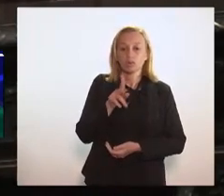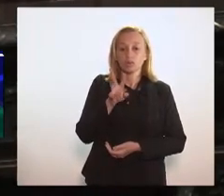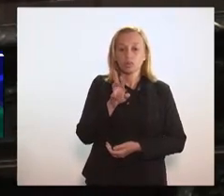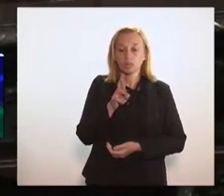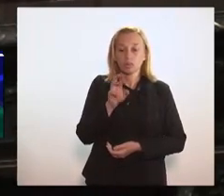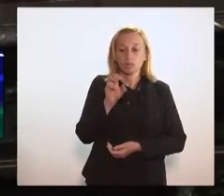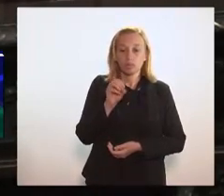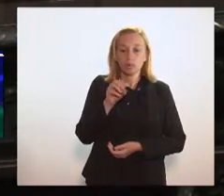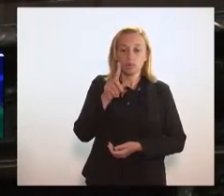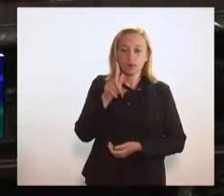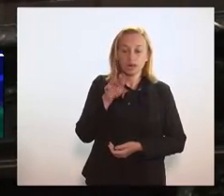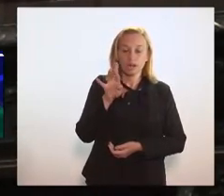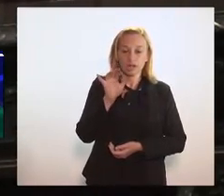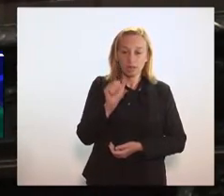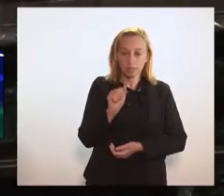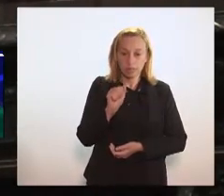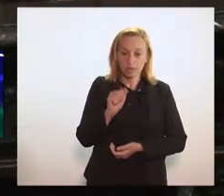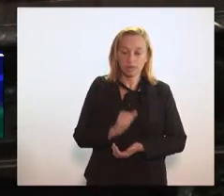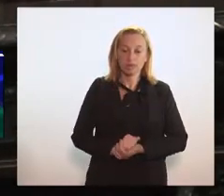idealizado